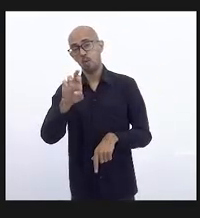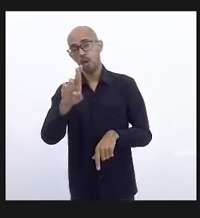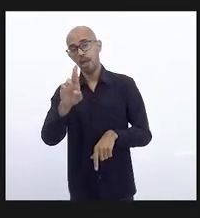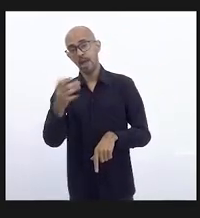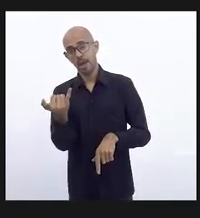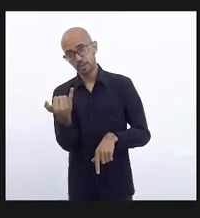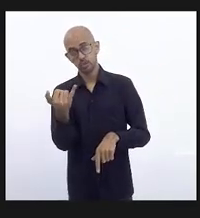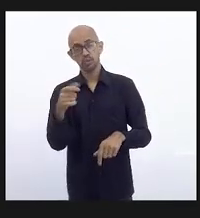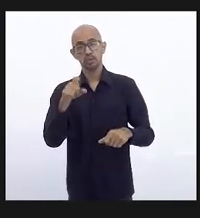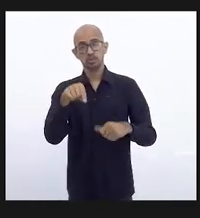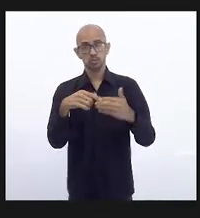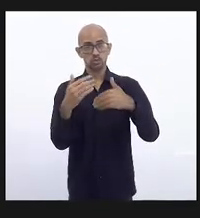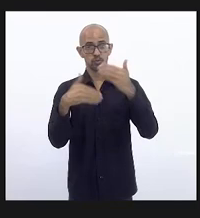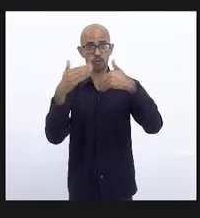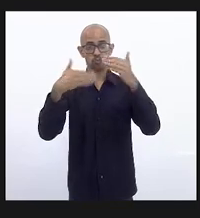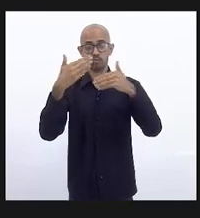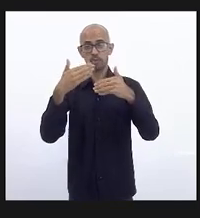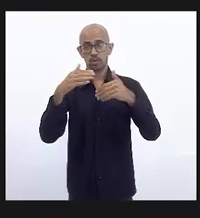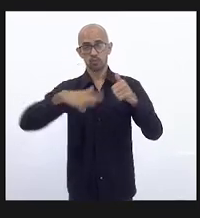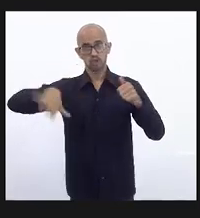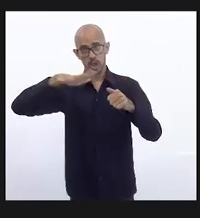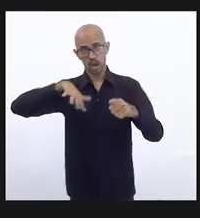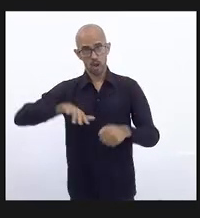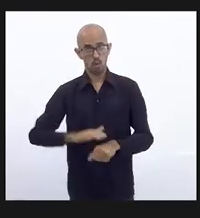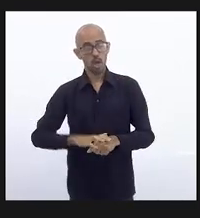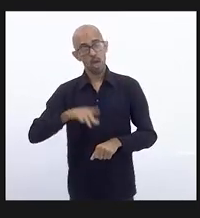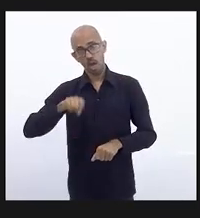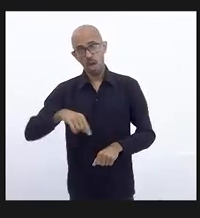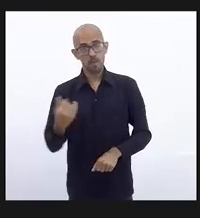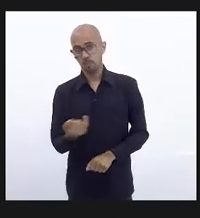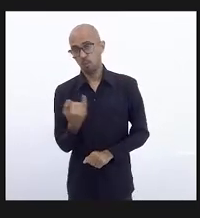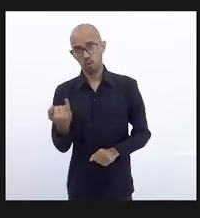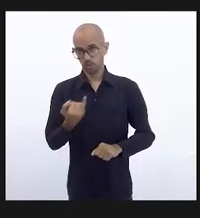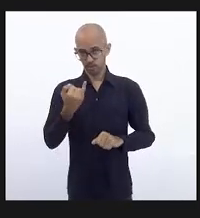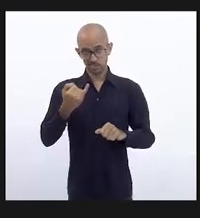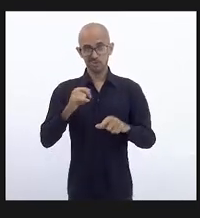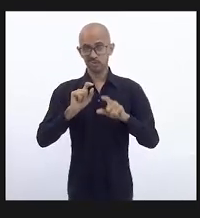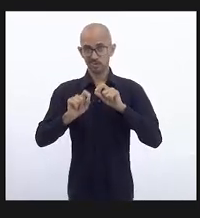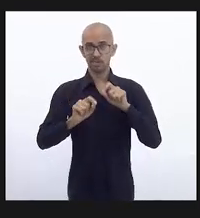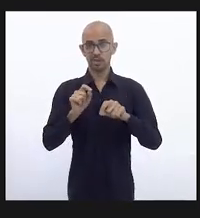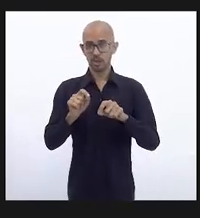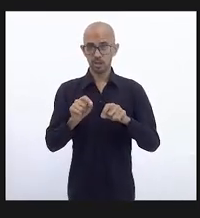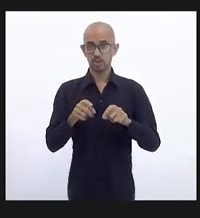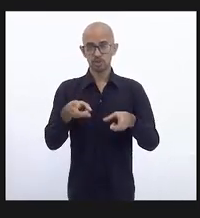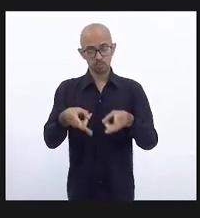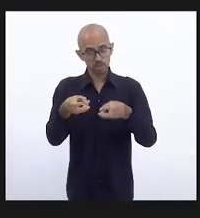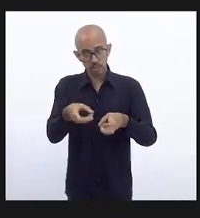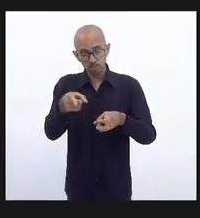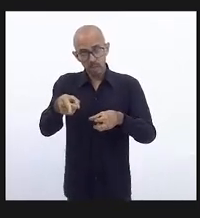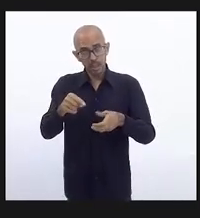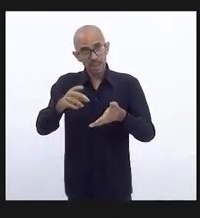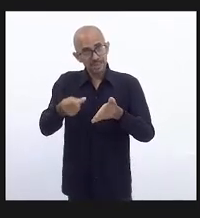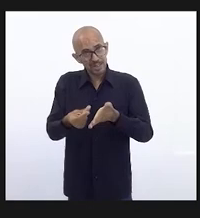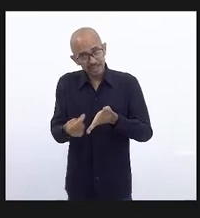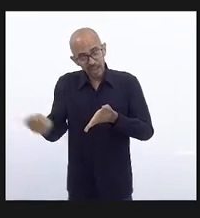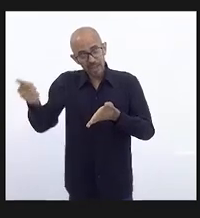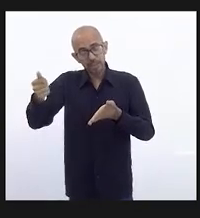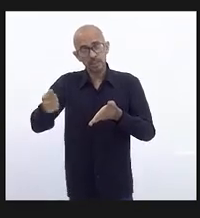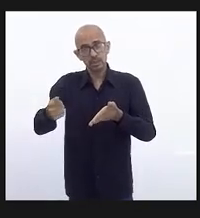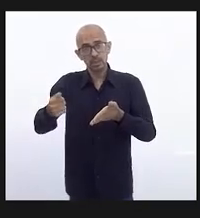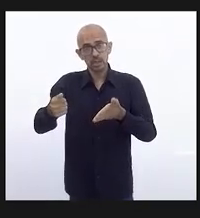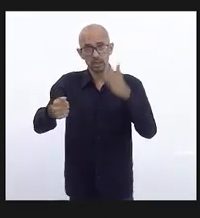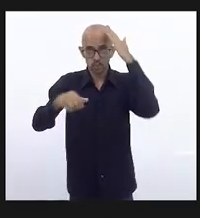ao desenvolvimento da Zona Oeste. É evidente que essa fuga de cérebros está o tempo inteiro matando